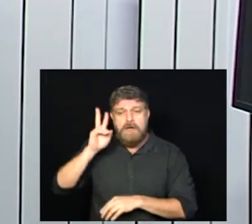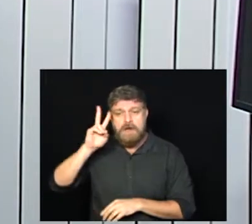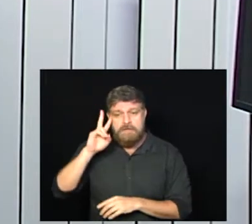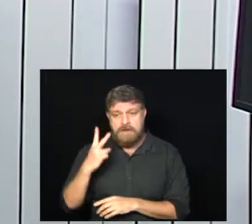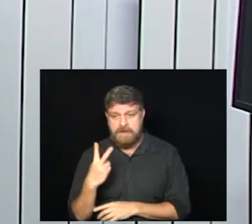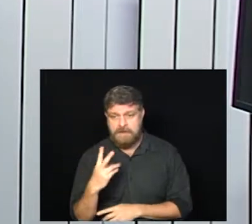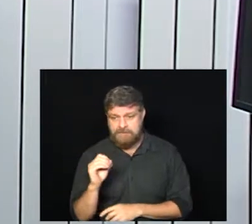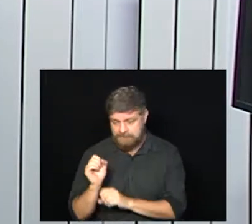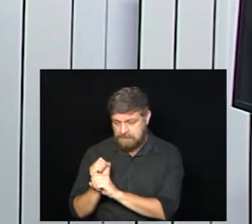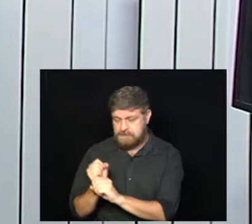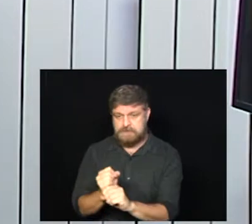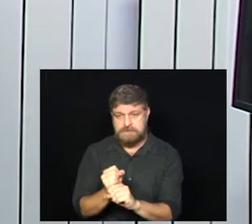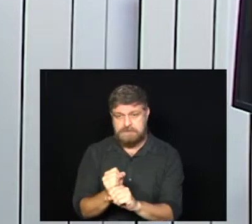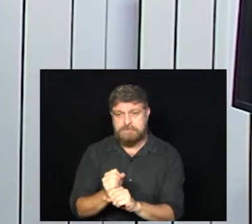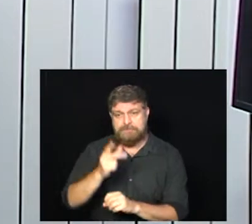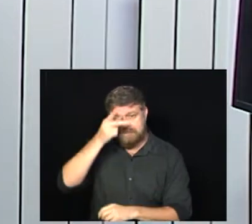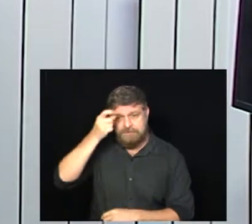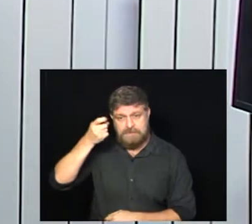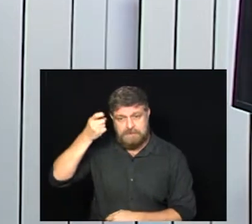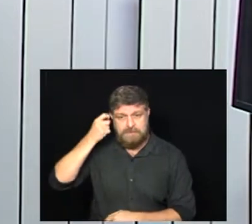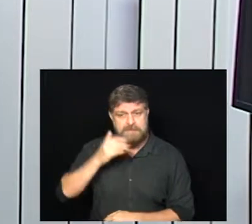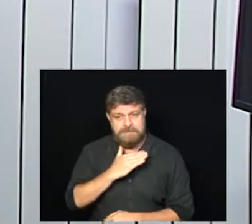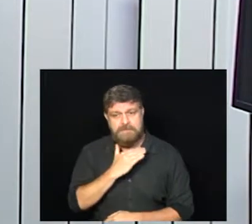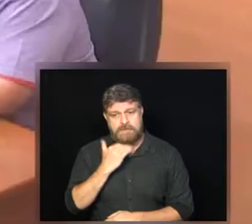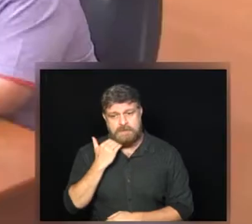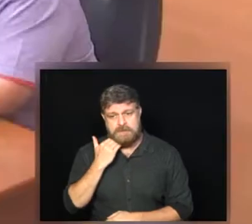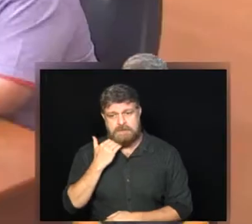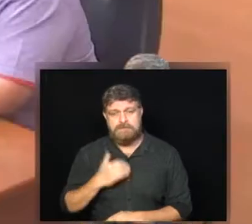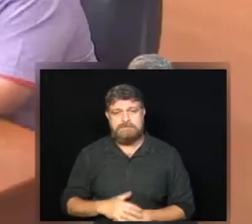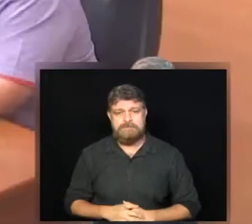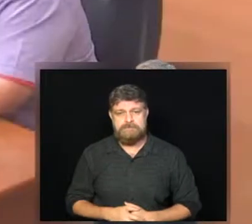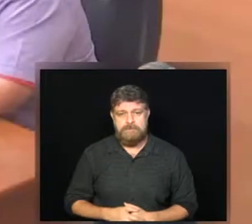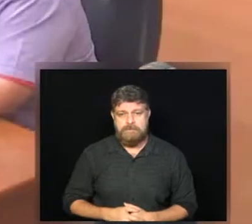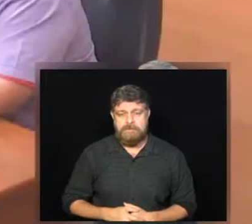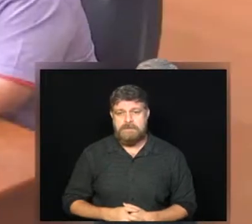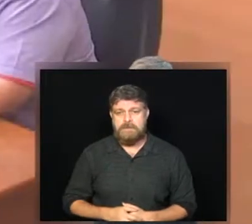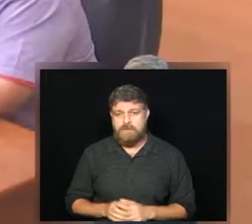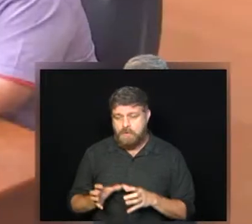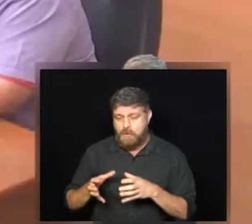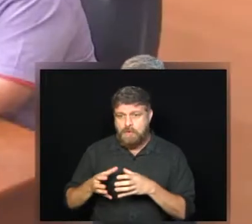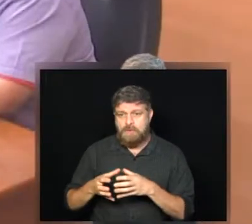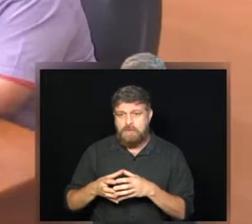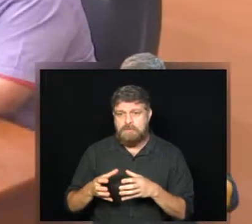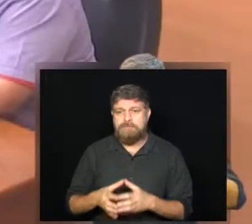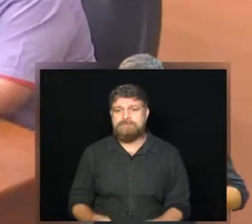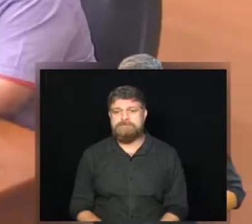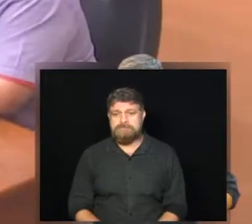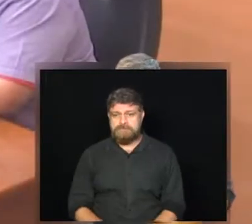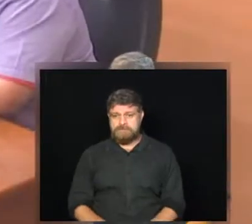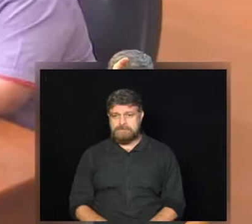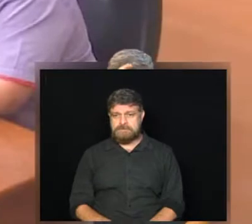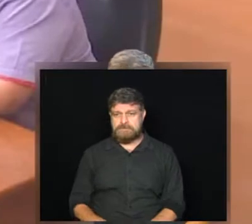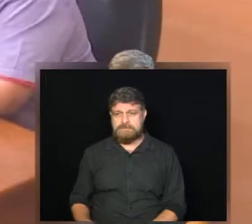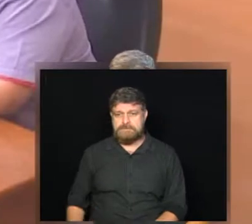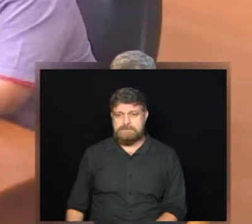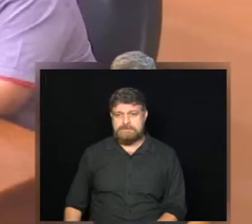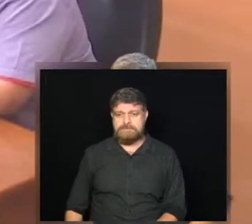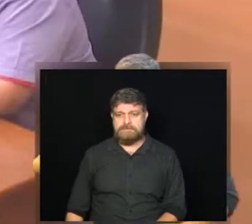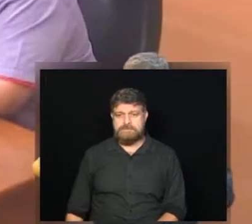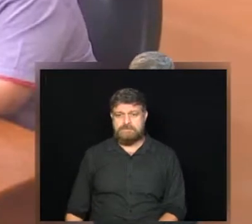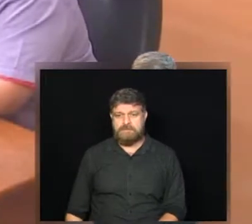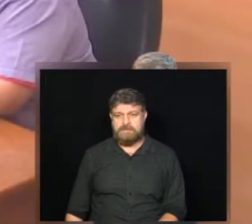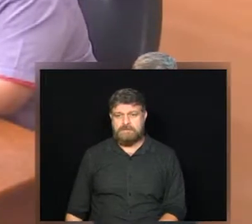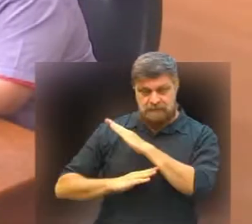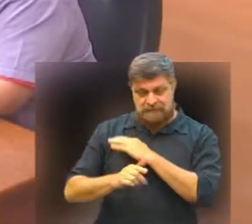20 anos da morte do ex-prefeito Toninho. A Comissão Permanente de Direitos Humanos e Cidadania da